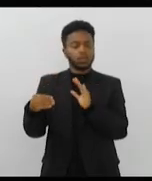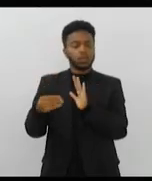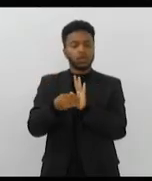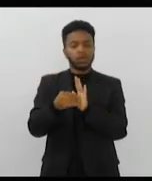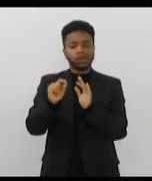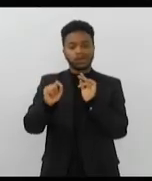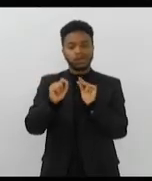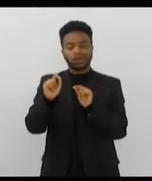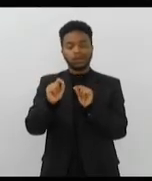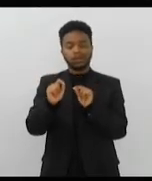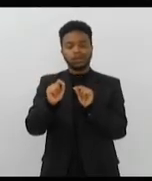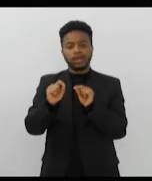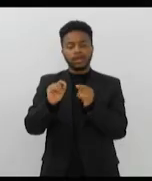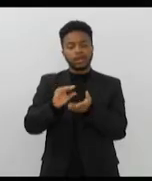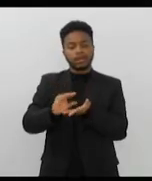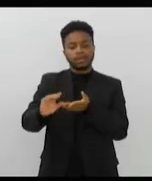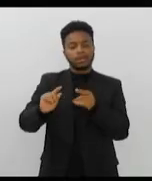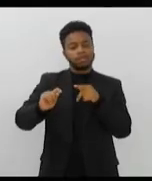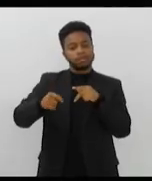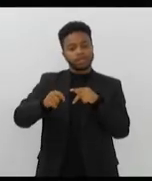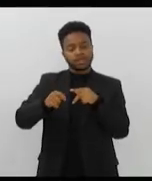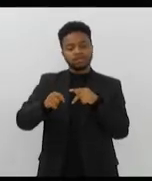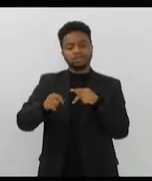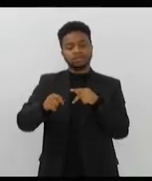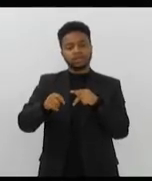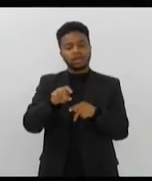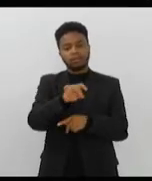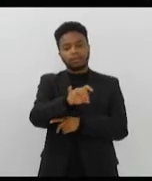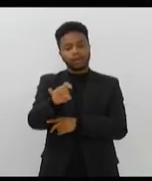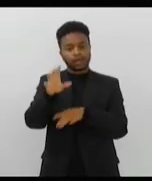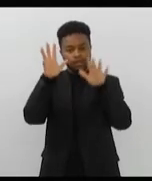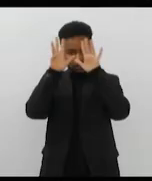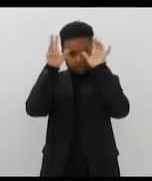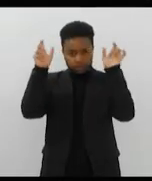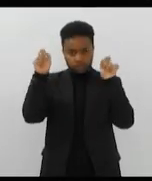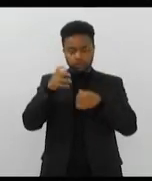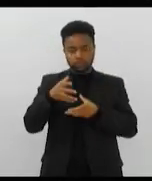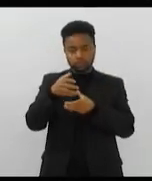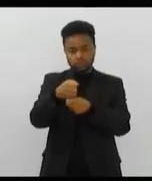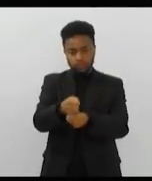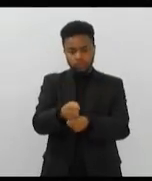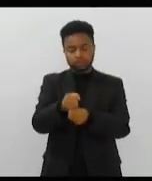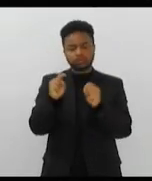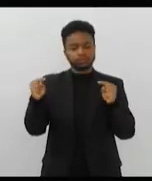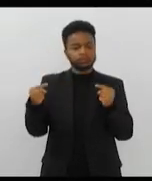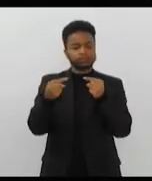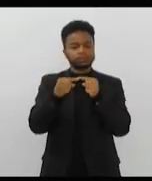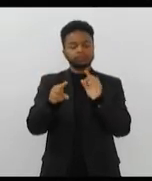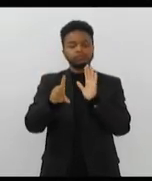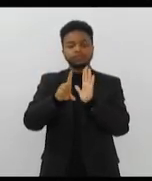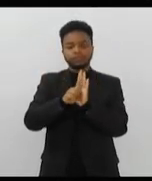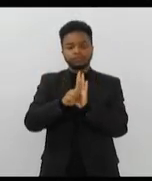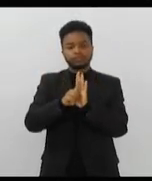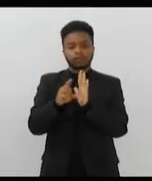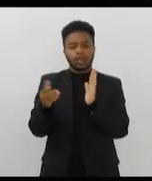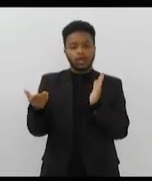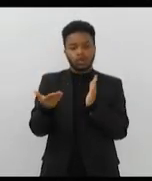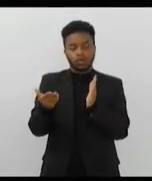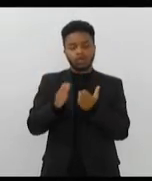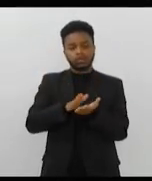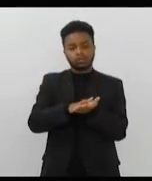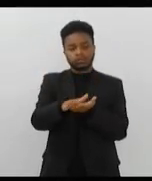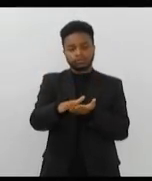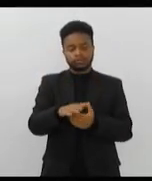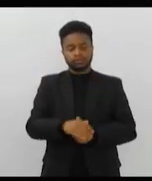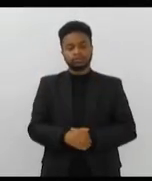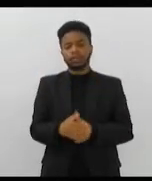Pix, aos respectivos tribunais de contas, de acordo com a legislação em vigor. E